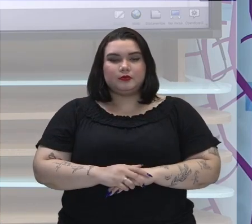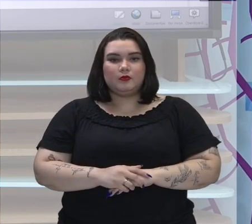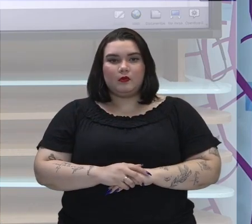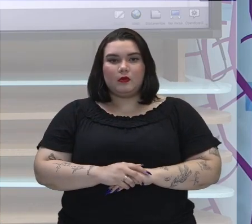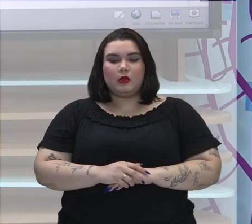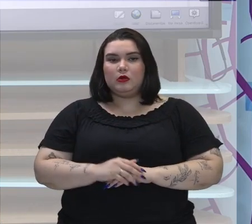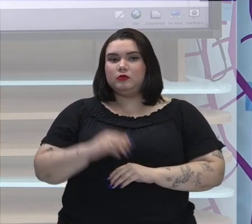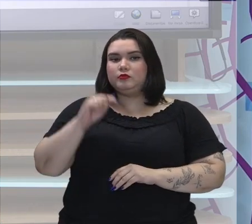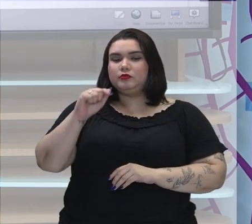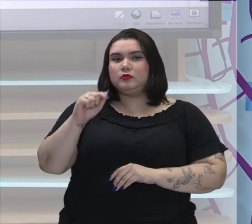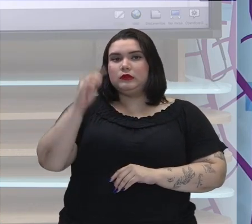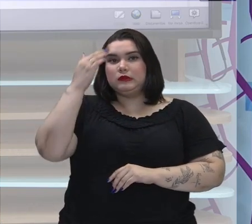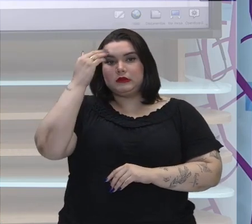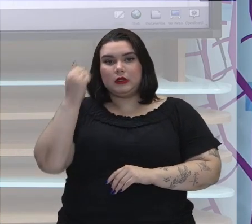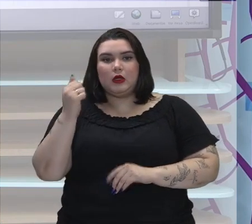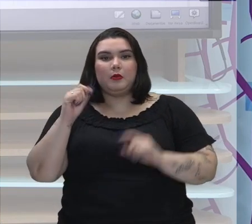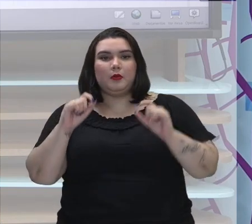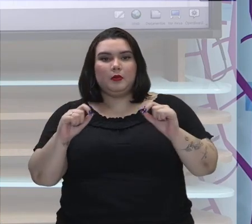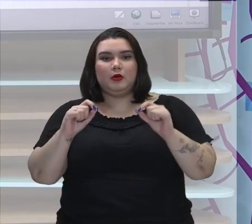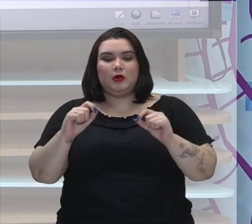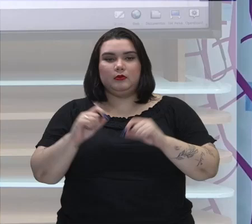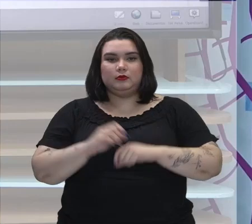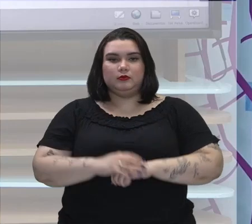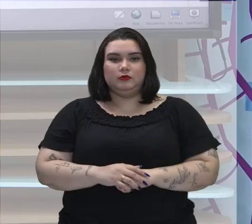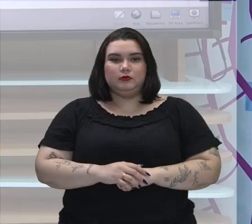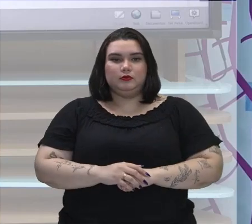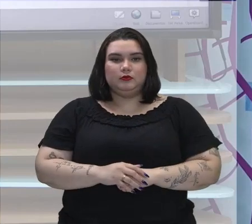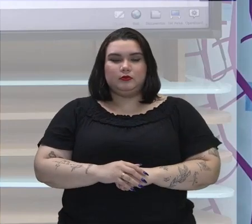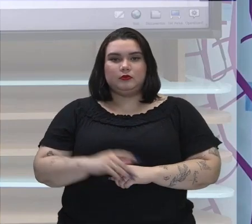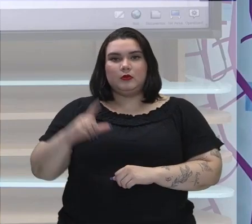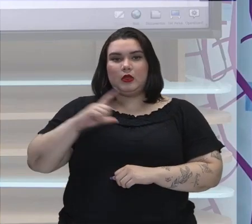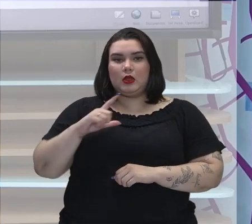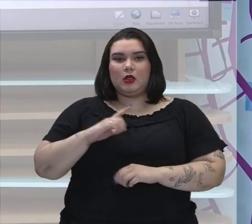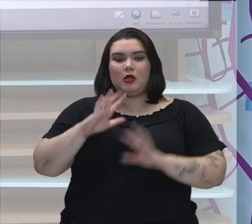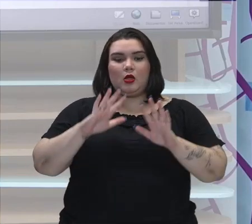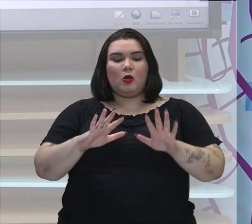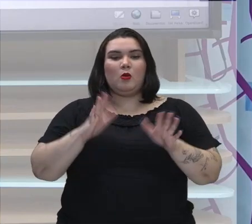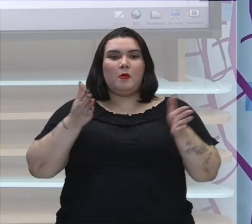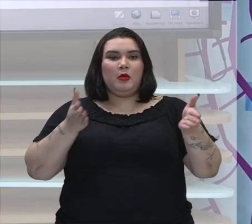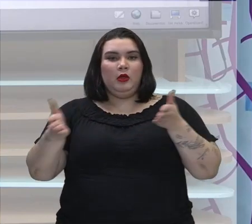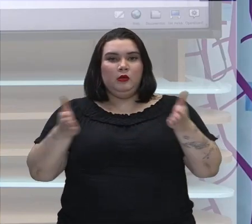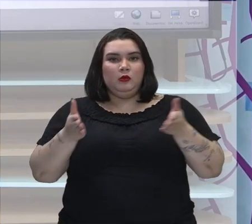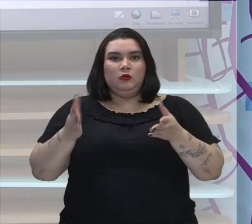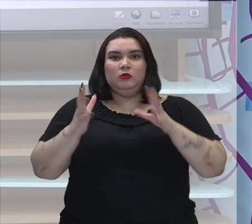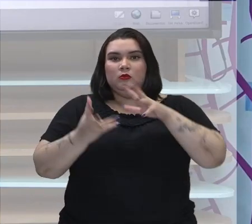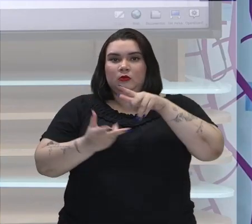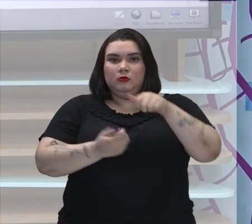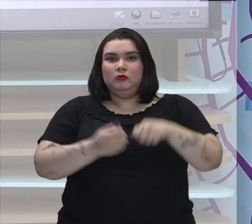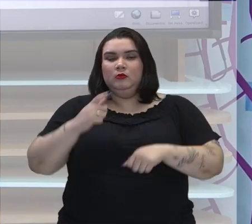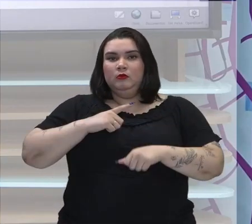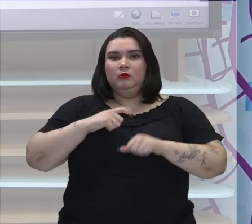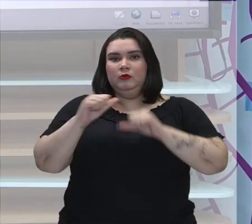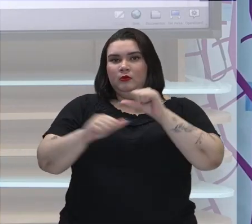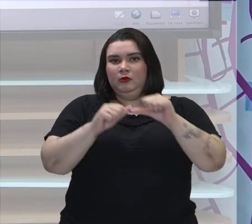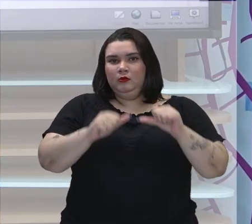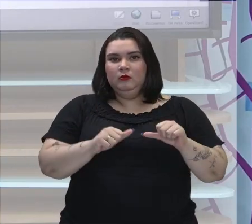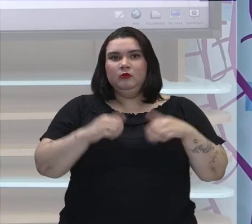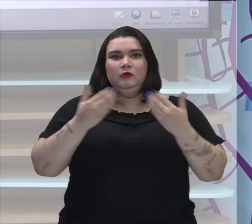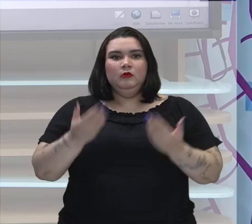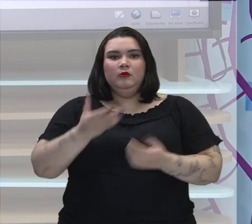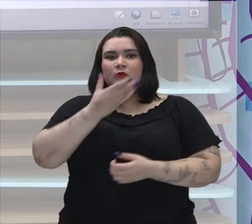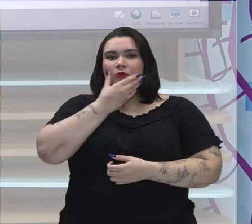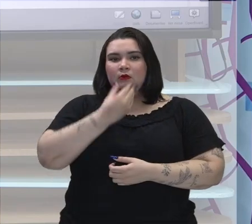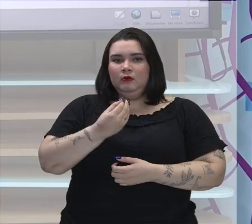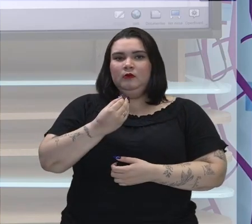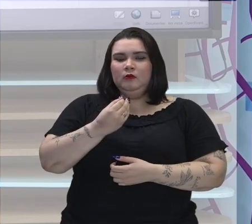você tem o mundo passando por transformações. E o Marquês de Pombal,